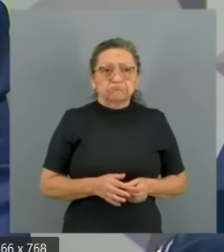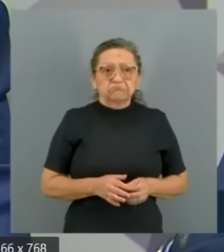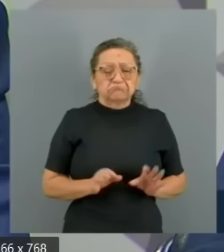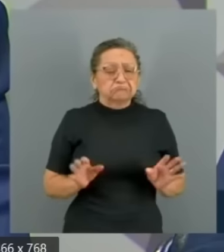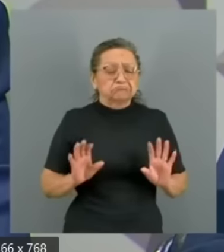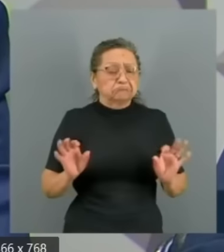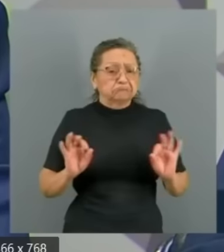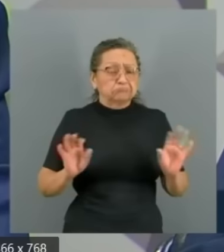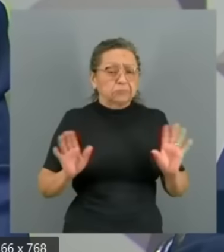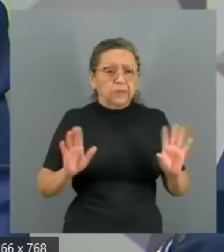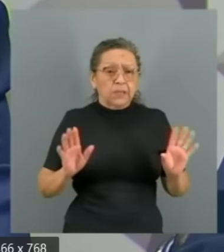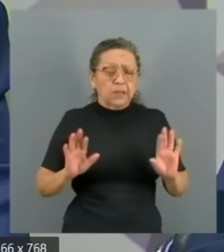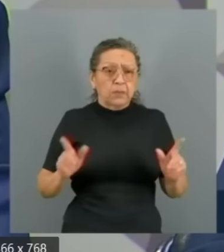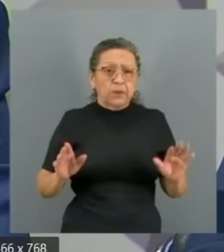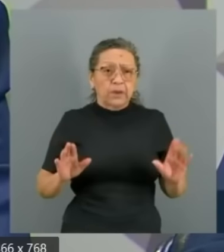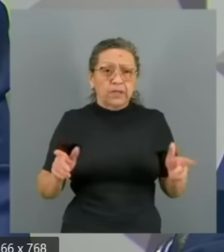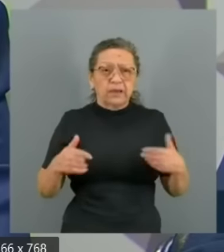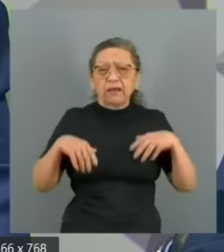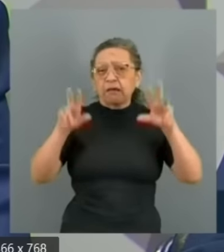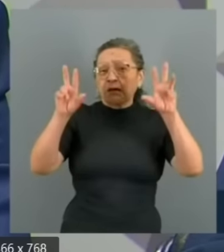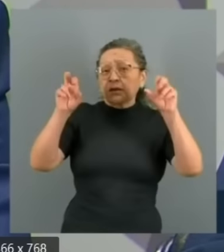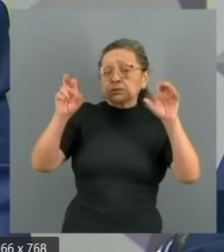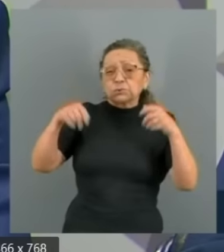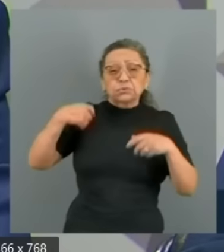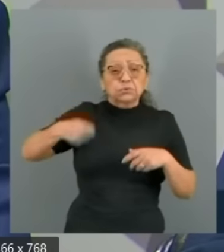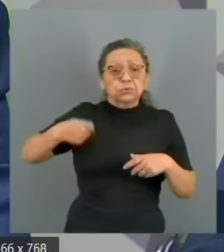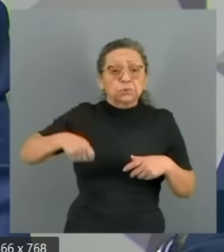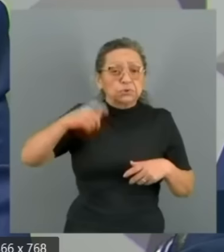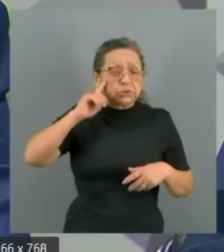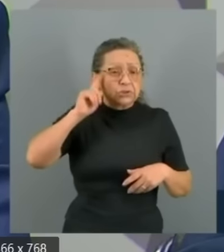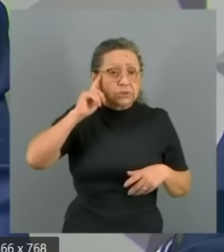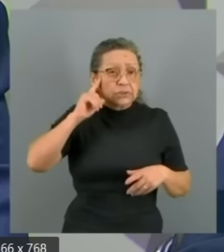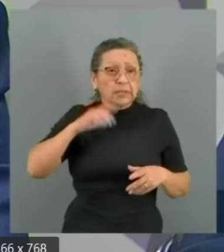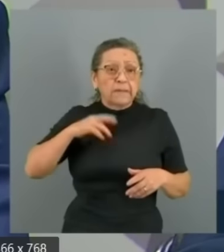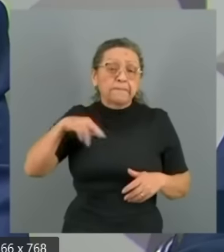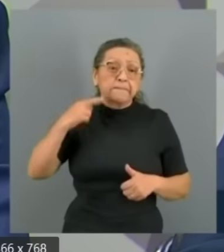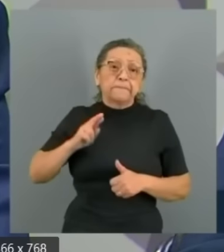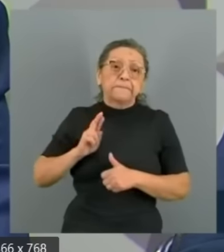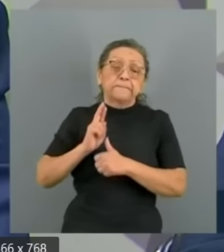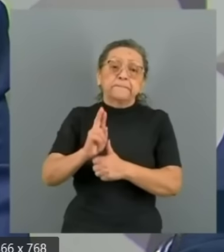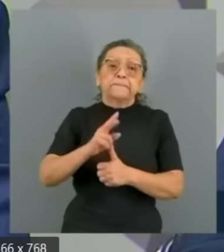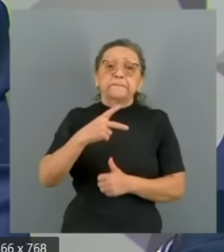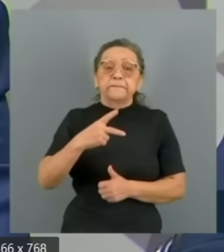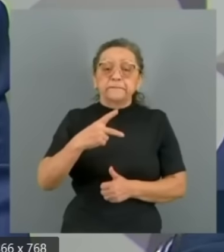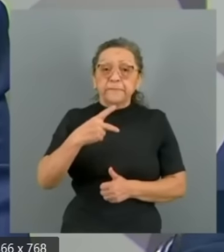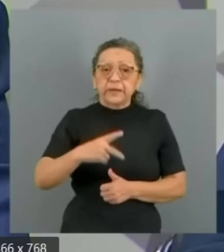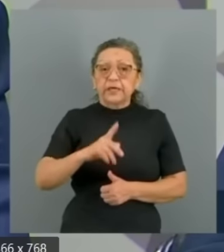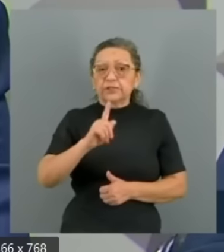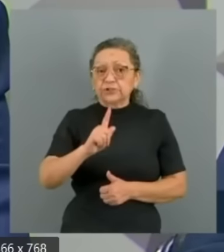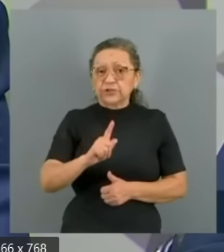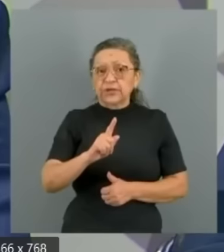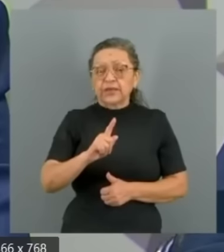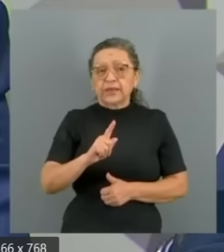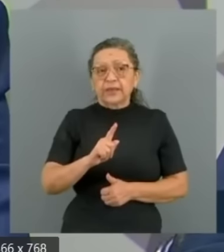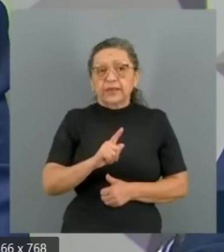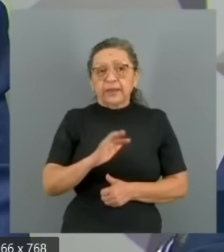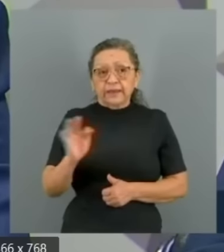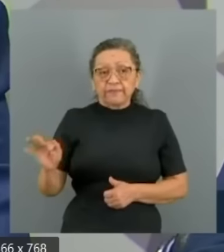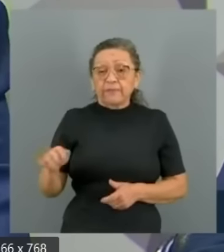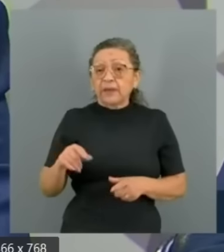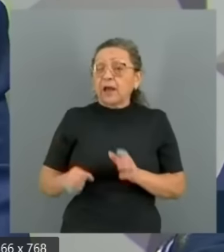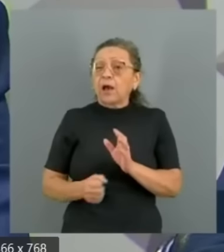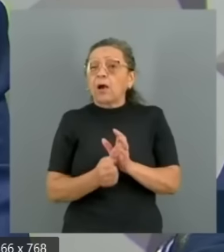Não era um assunto cotidiano da Procuradoria em si. O aumento do número de filiados de